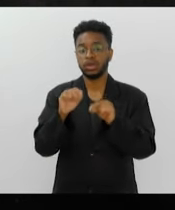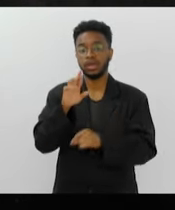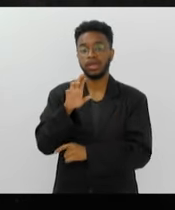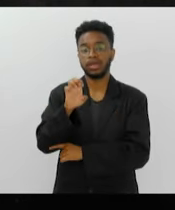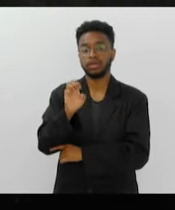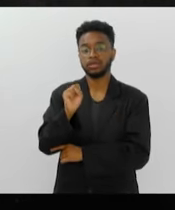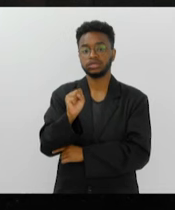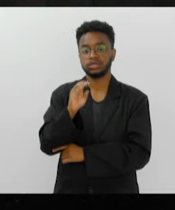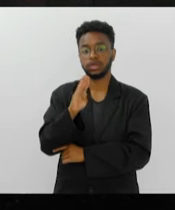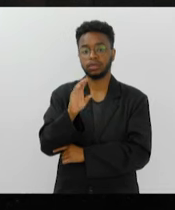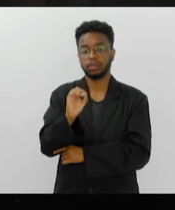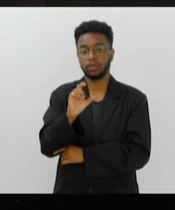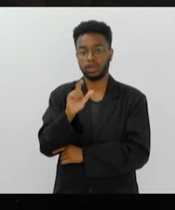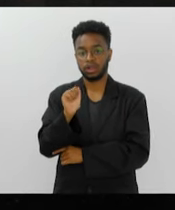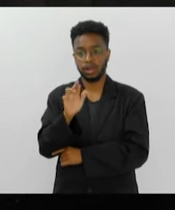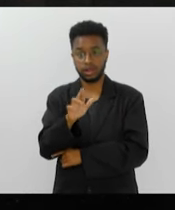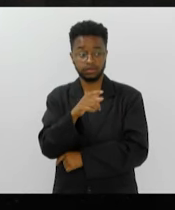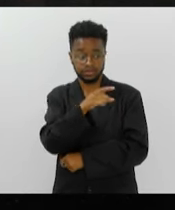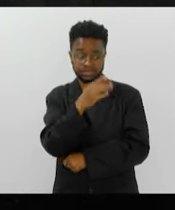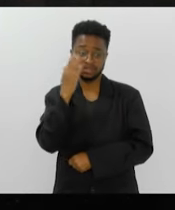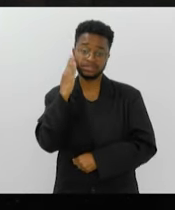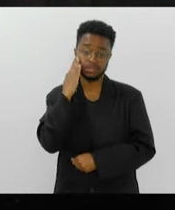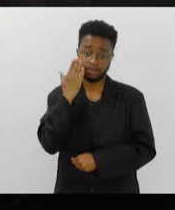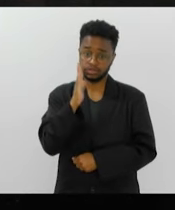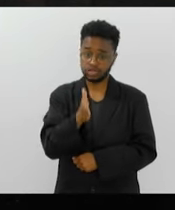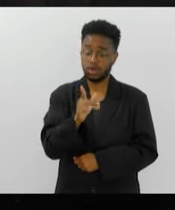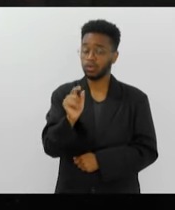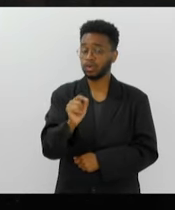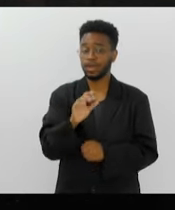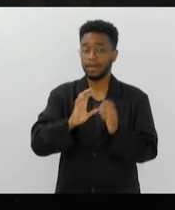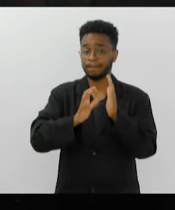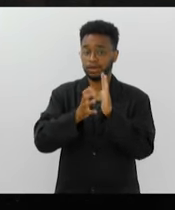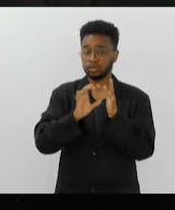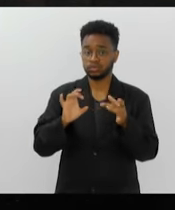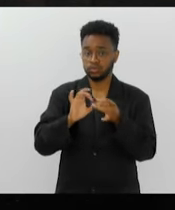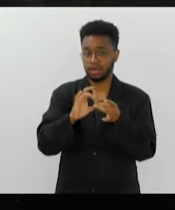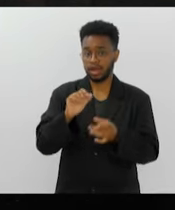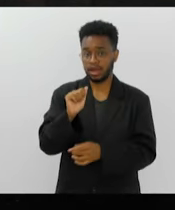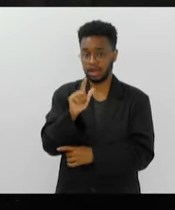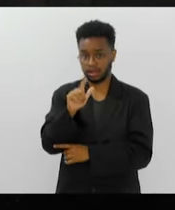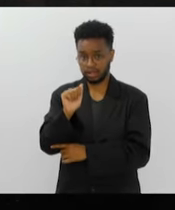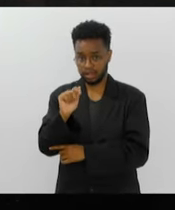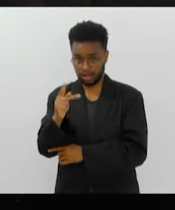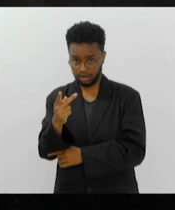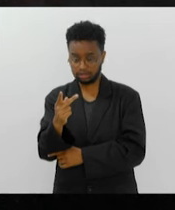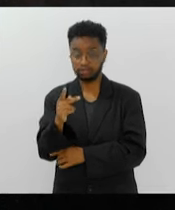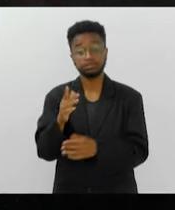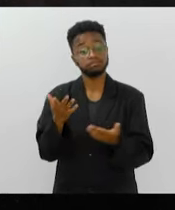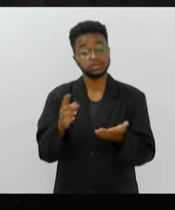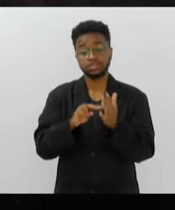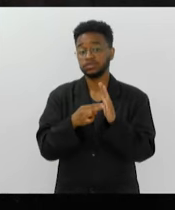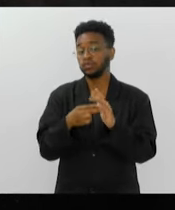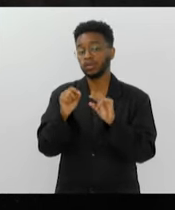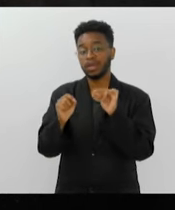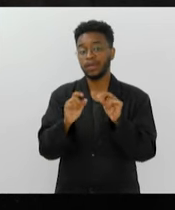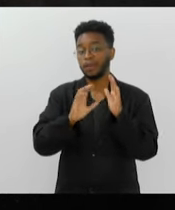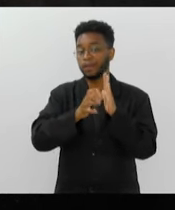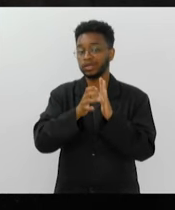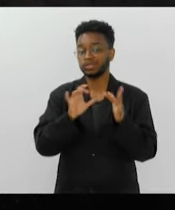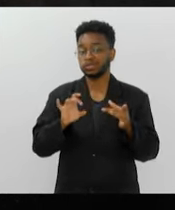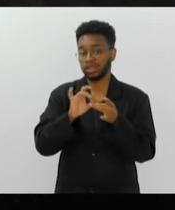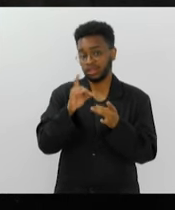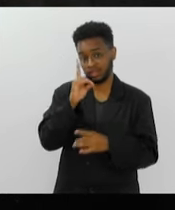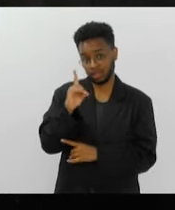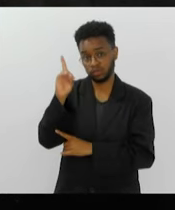Como sabe a senhora é o partido de Alá né ou seja o partido de Deus que